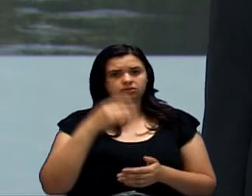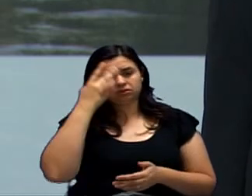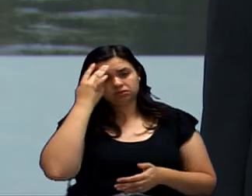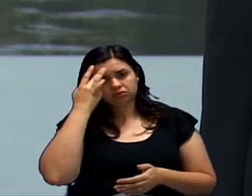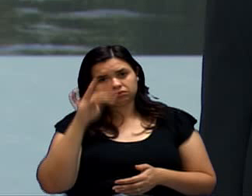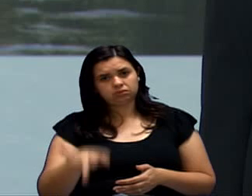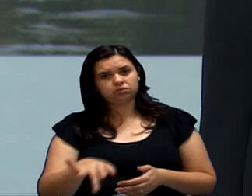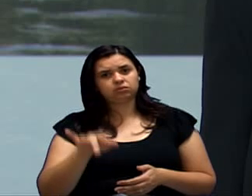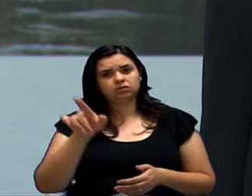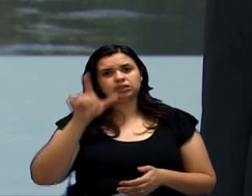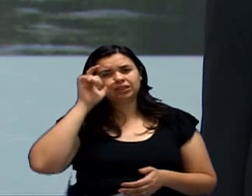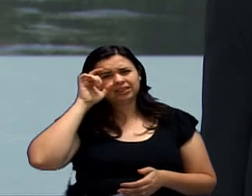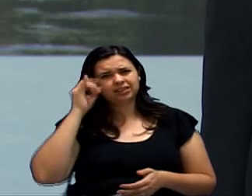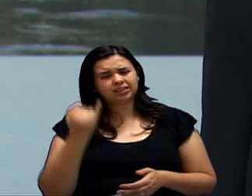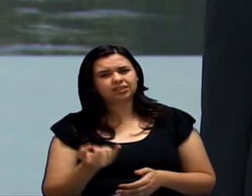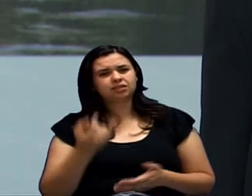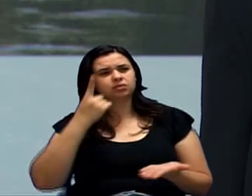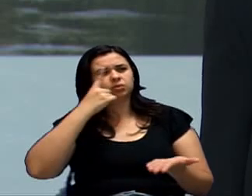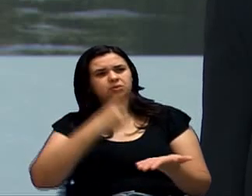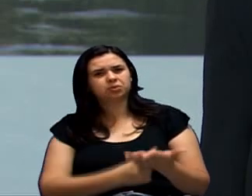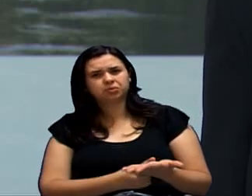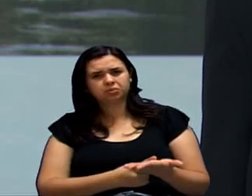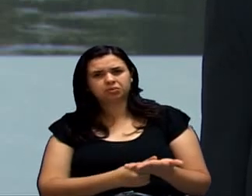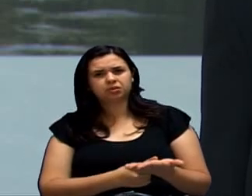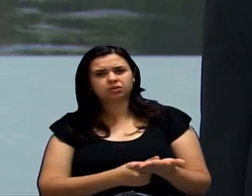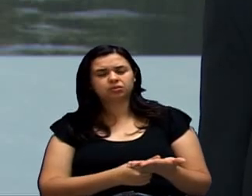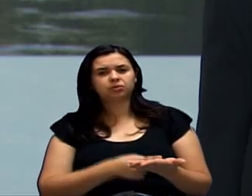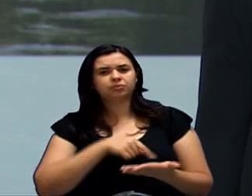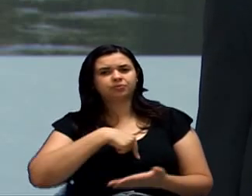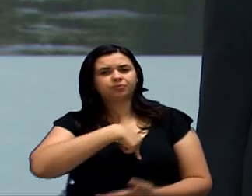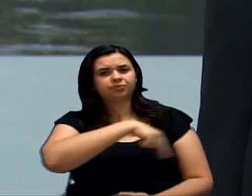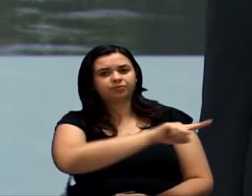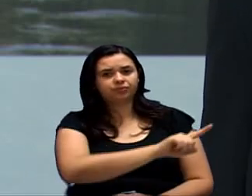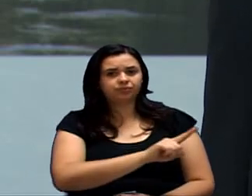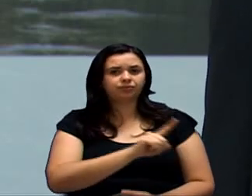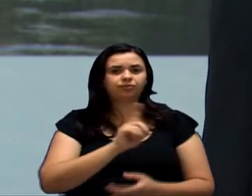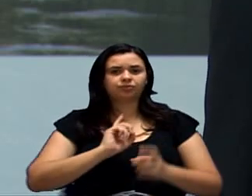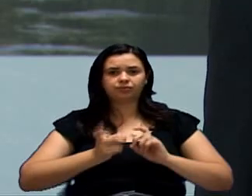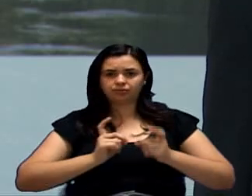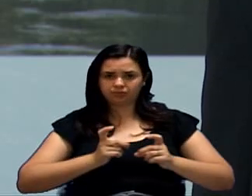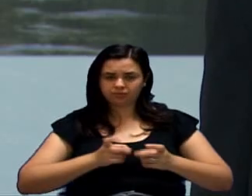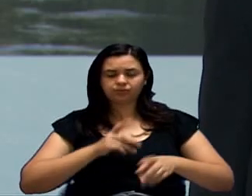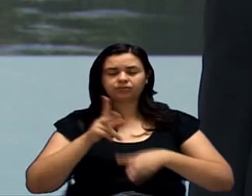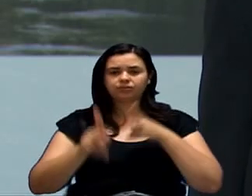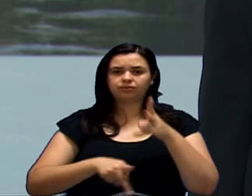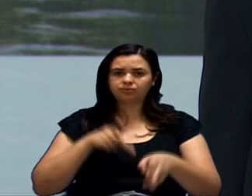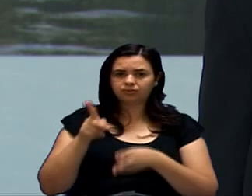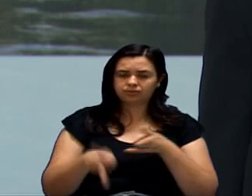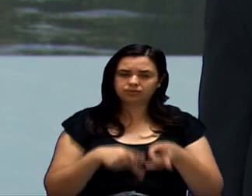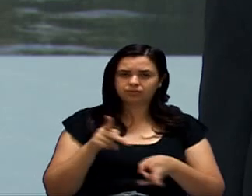que marcou, foi o Salatiel, marcaram aí uma audiência pública.